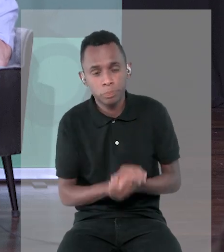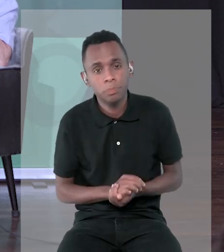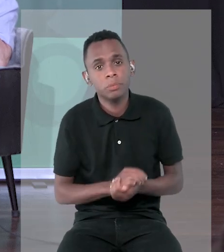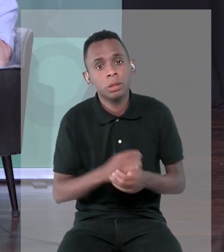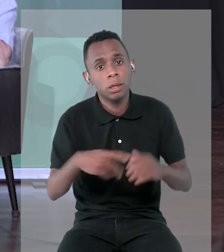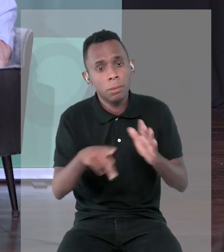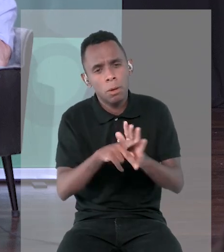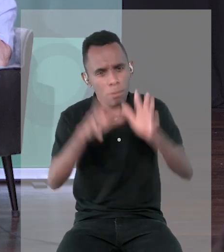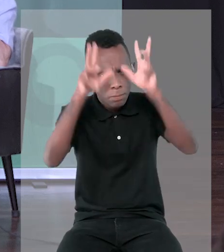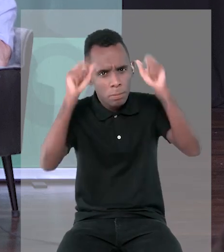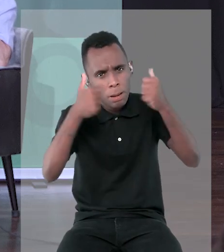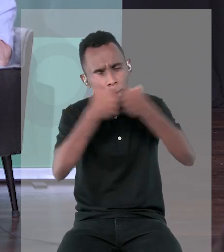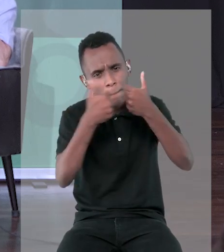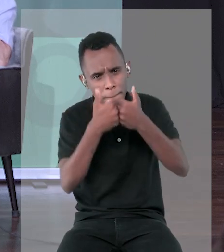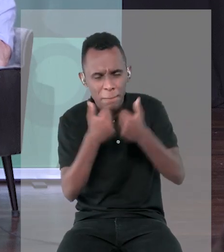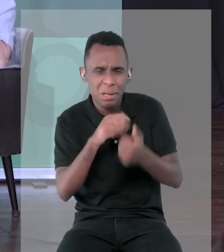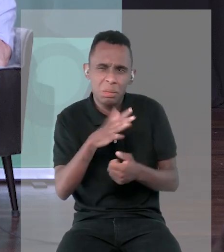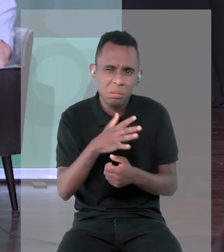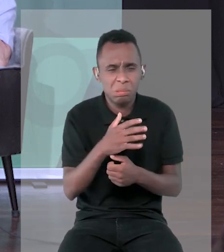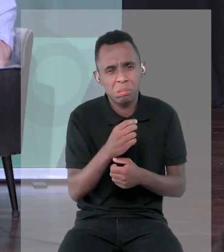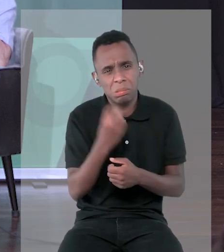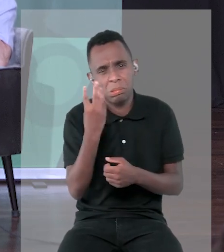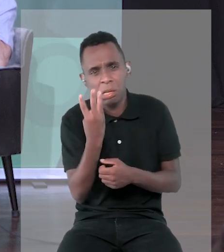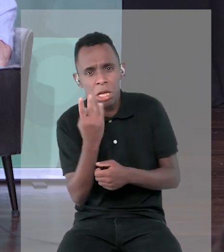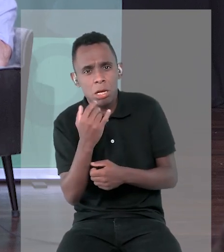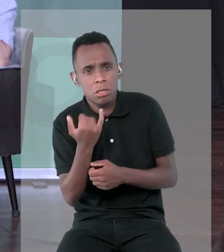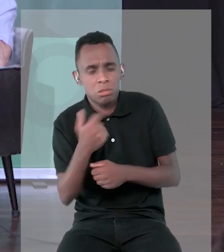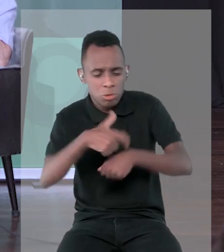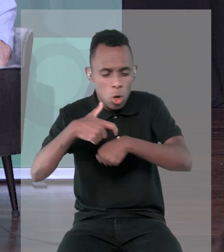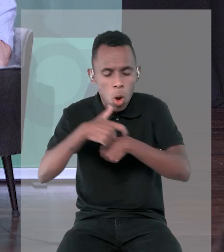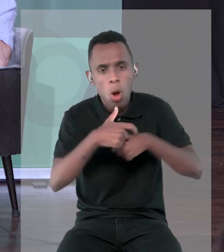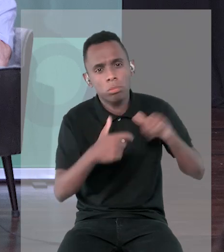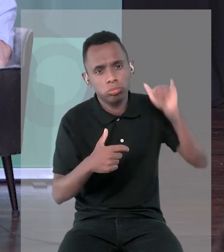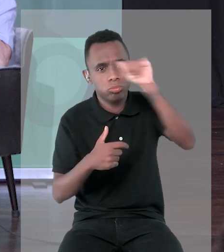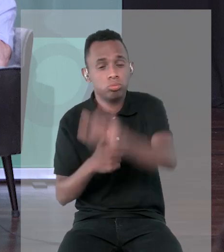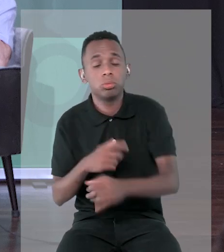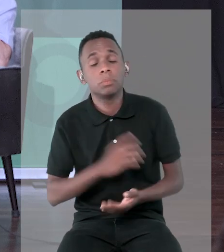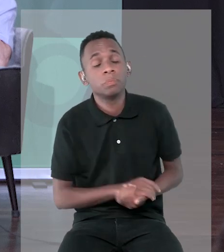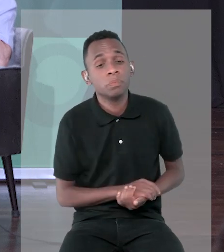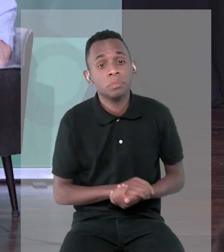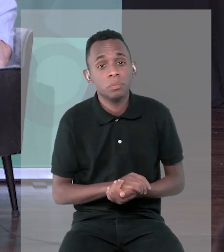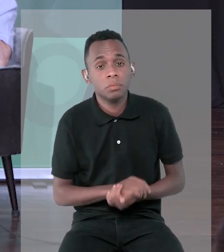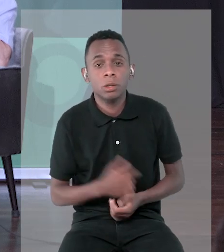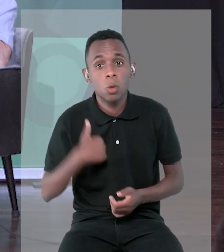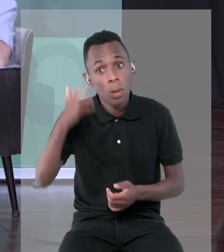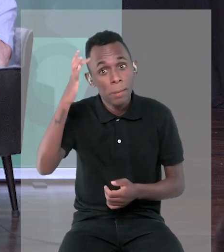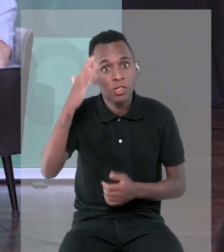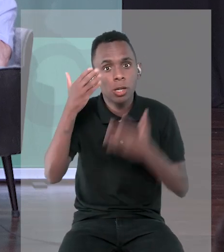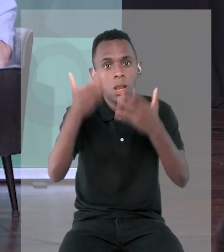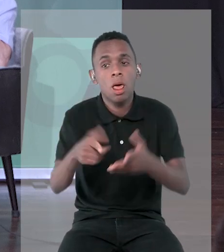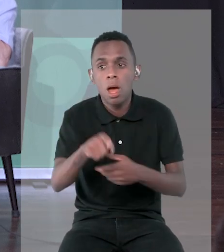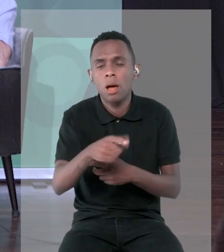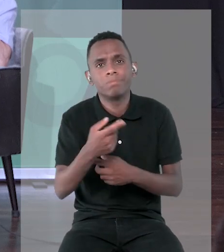ao norte de Manaus, talvez a 3 horas de voo, um lugar realmente muito isolado. E lá eu imaginei que a gente ia viver